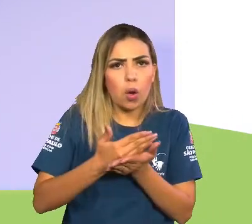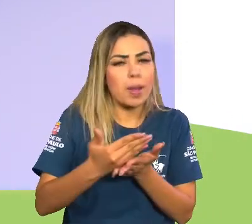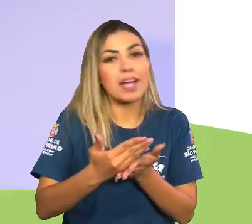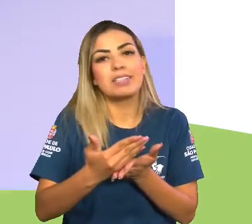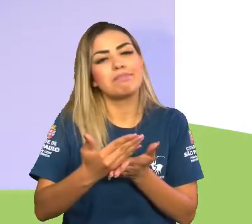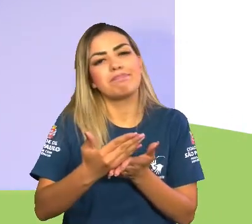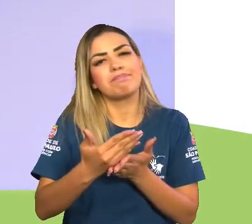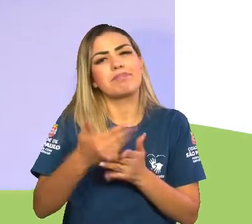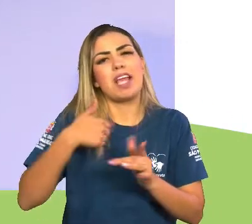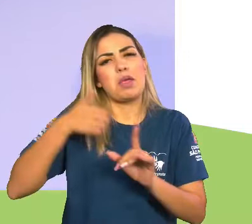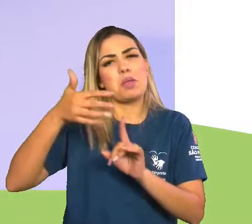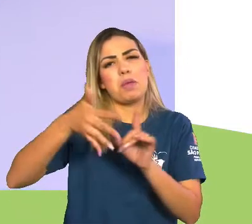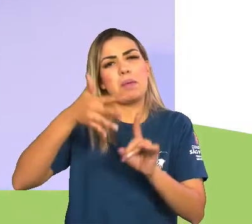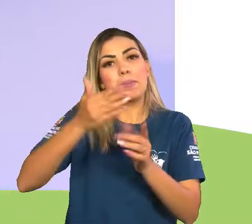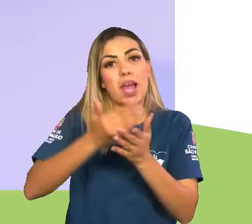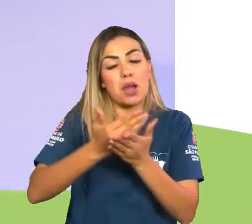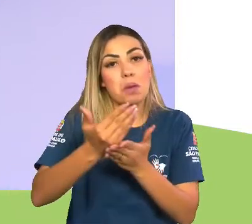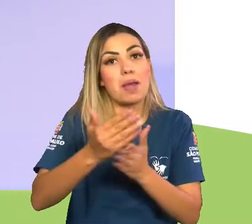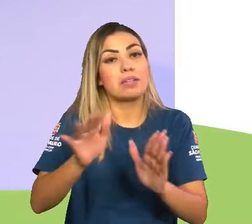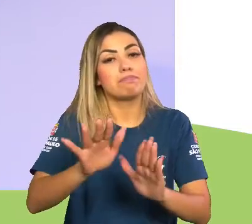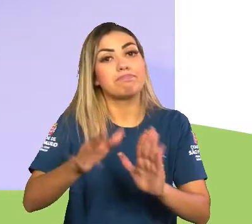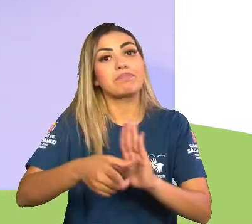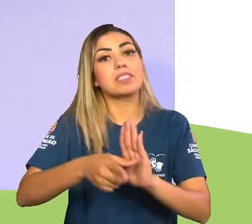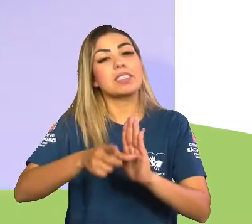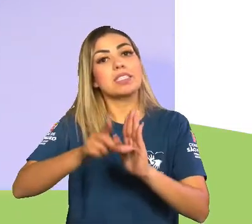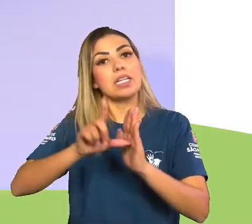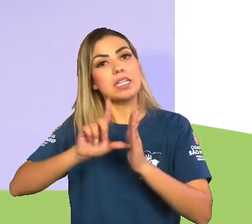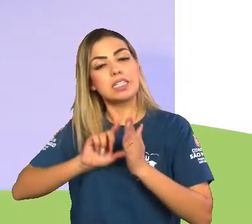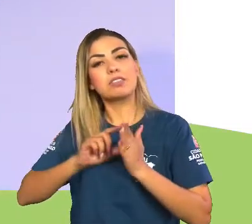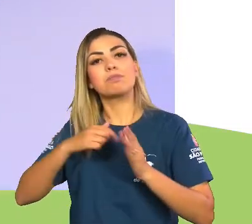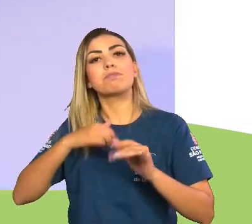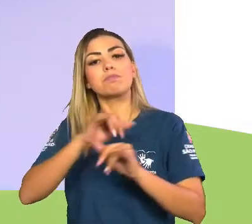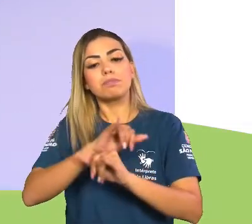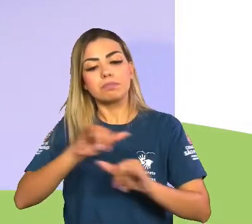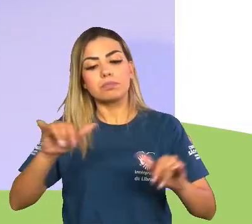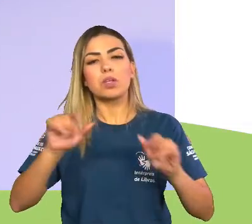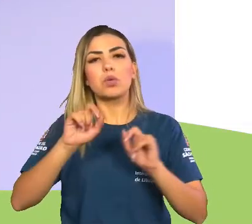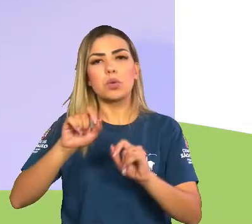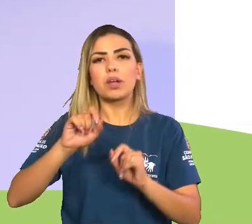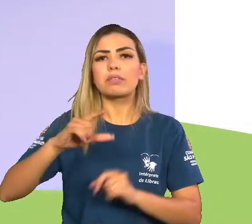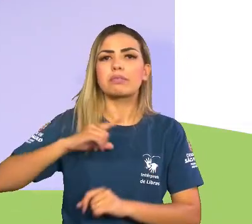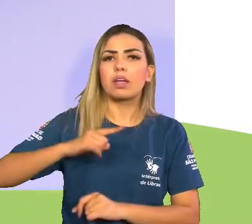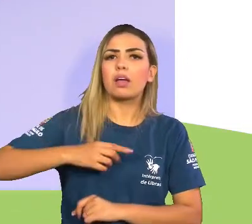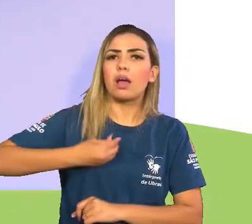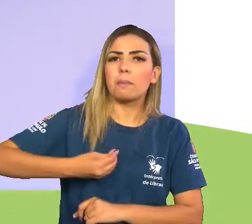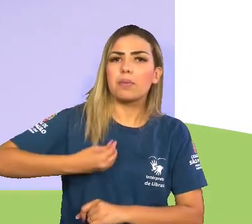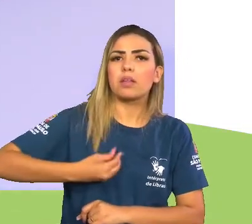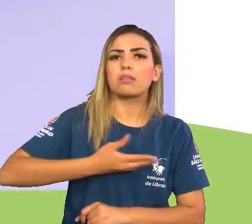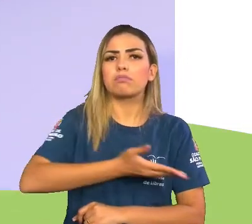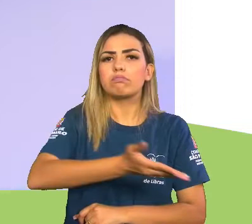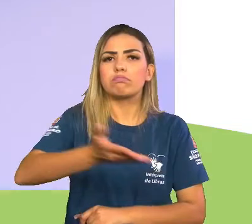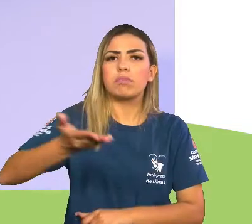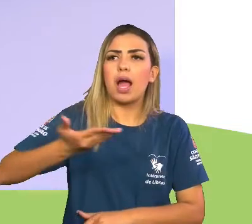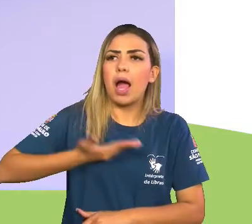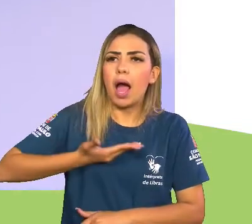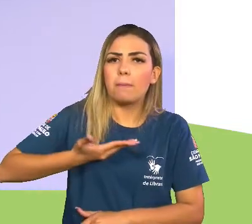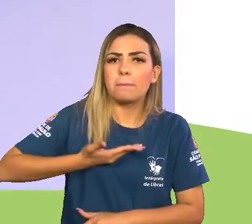este rápido discurso, gostaria de registrar a presença de amigos que muito nos honram.